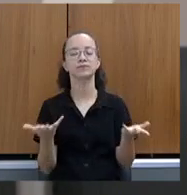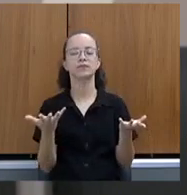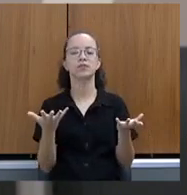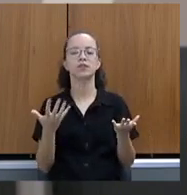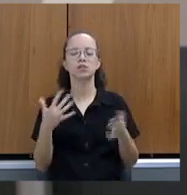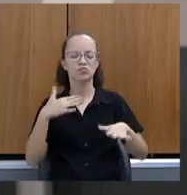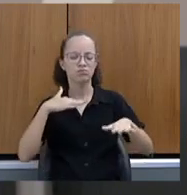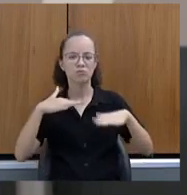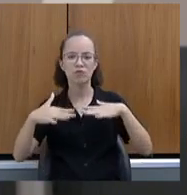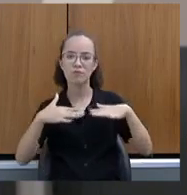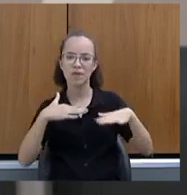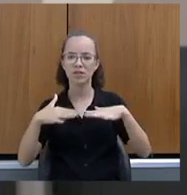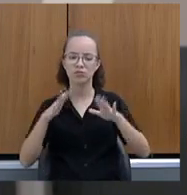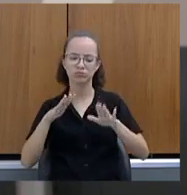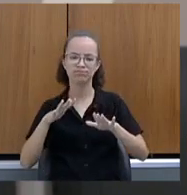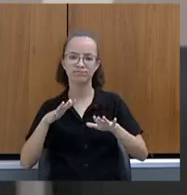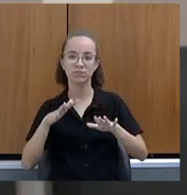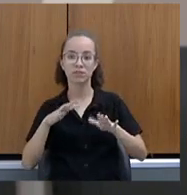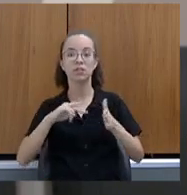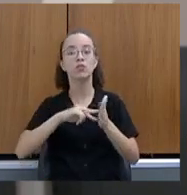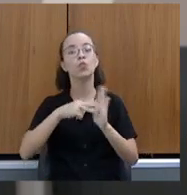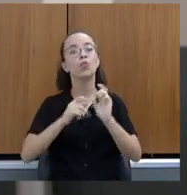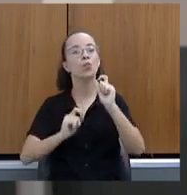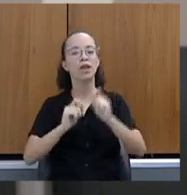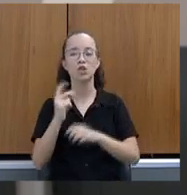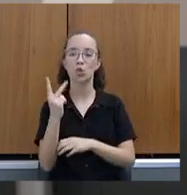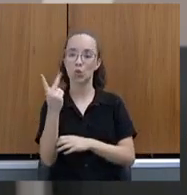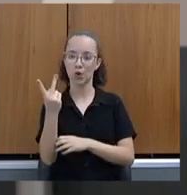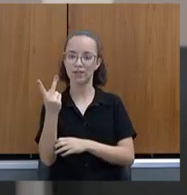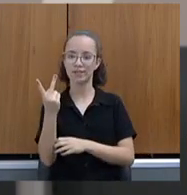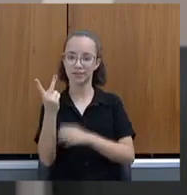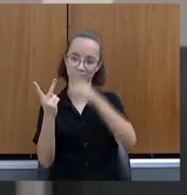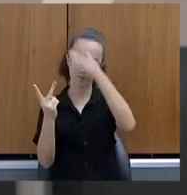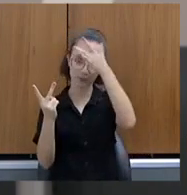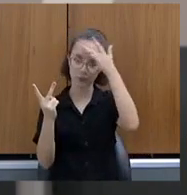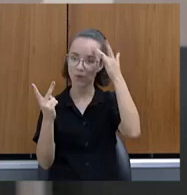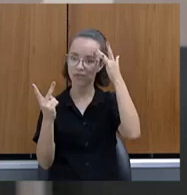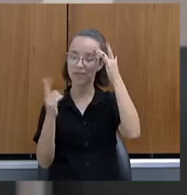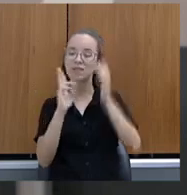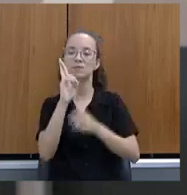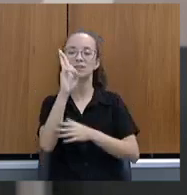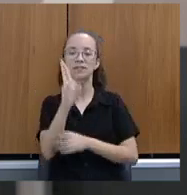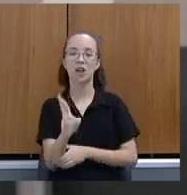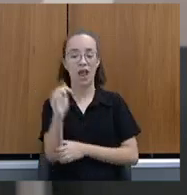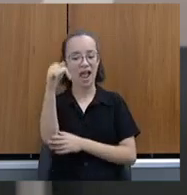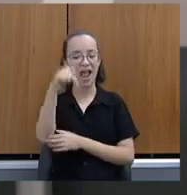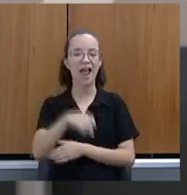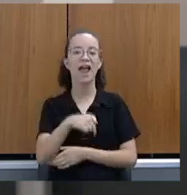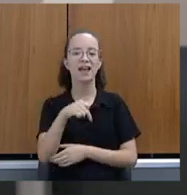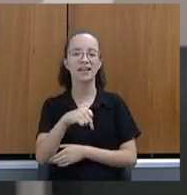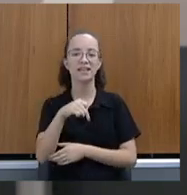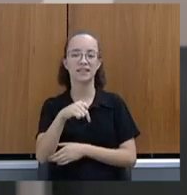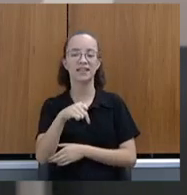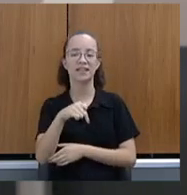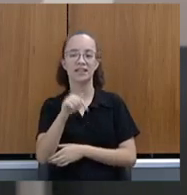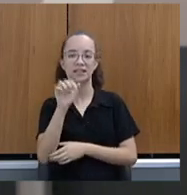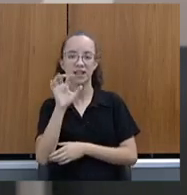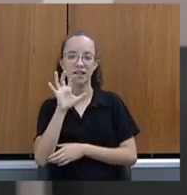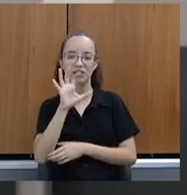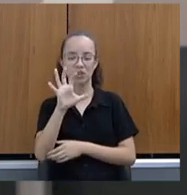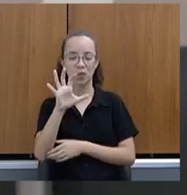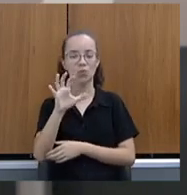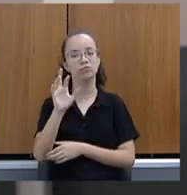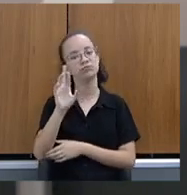eu acho que é que levou a termos dois representantes do Conselho Nacional de Cultura é aqui representando a região Sudeste de Minas